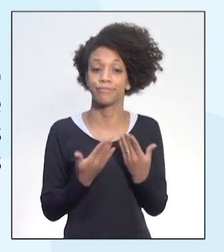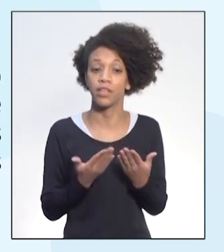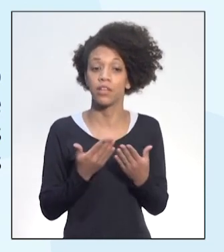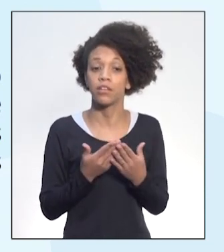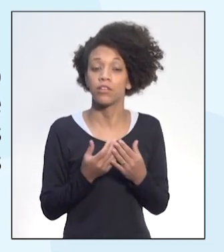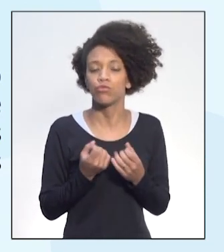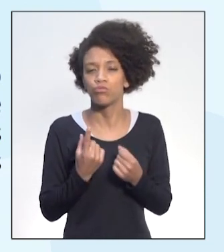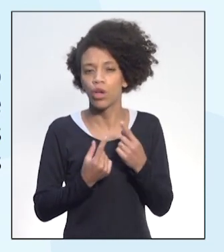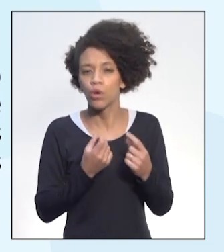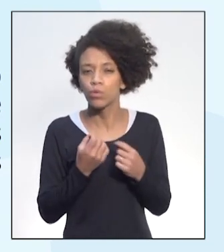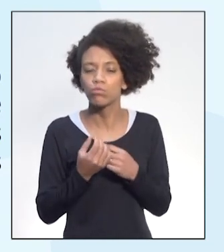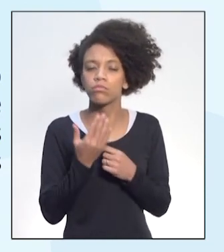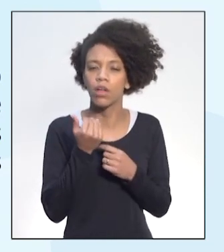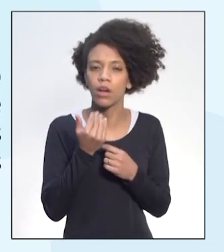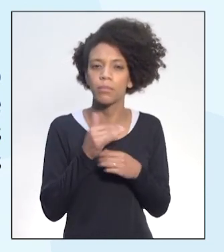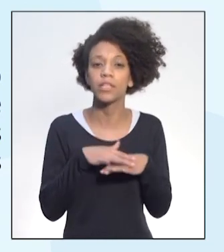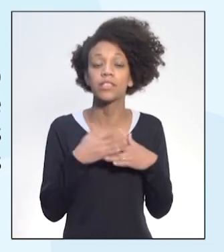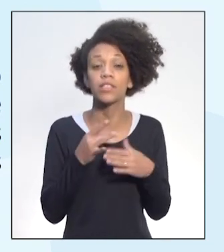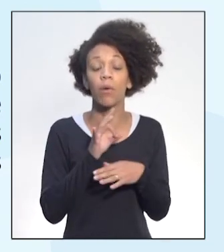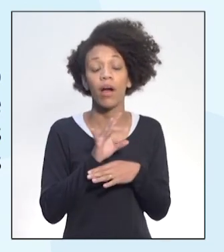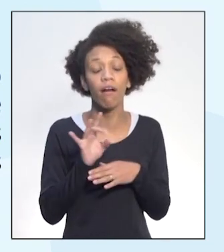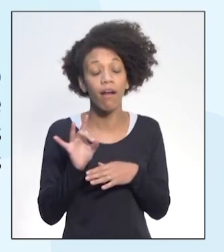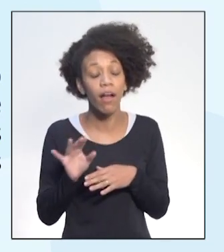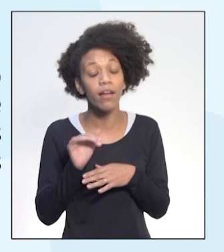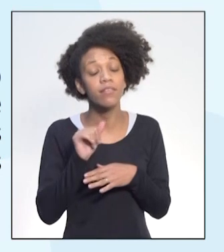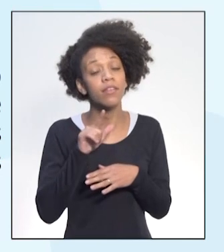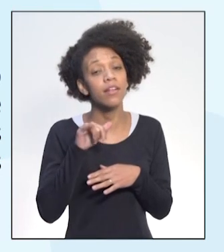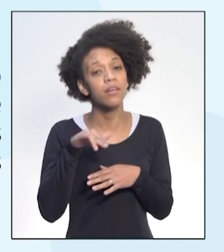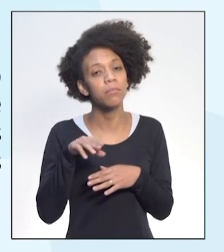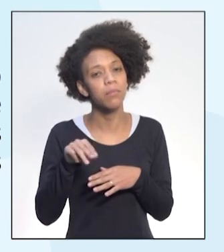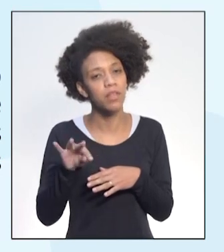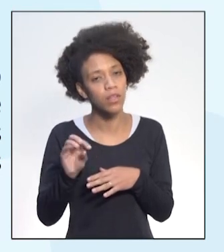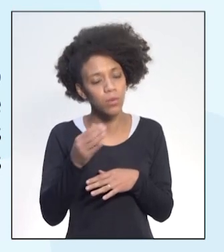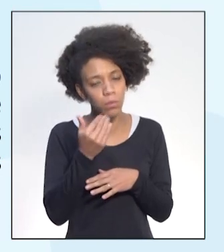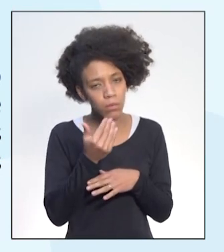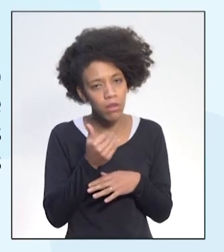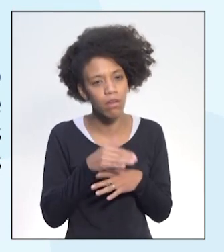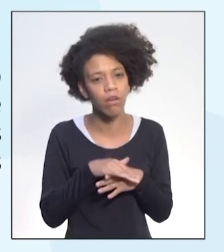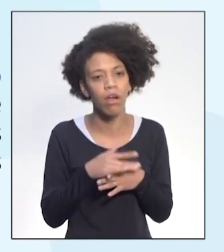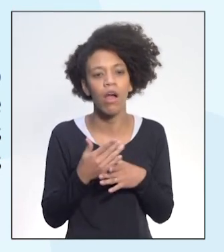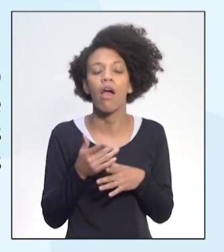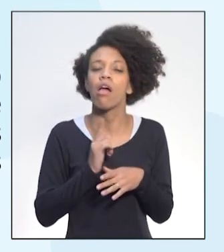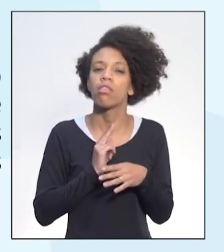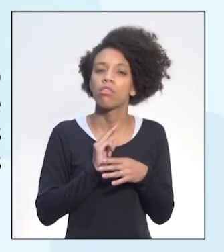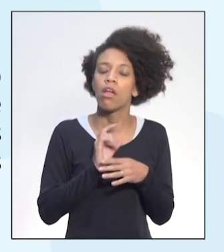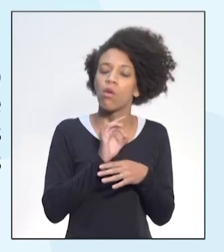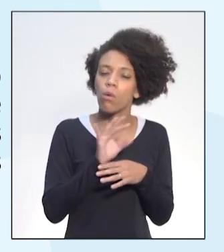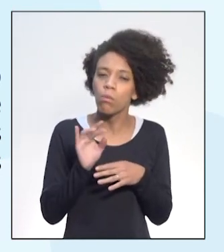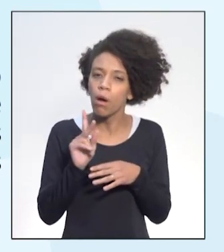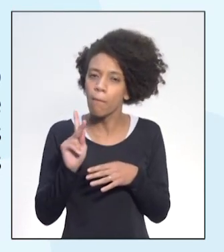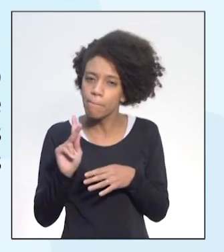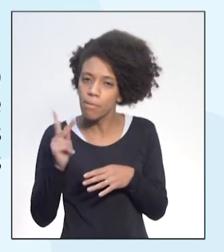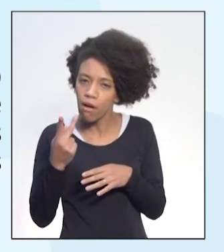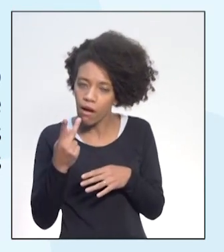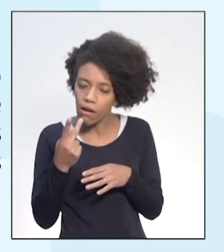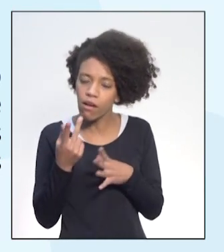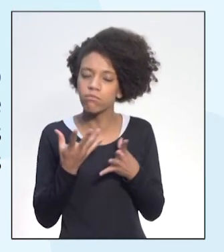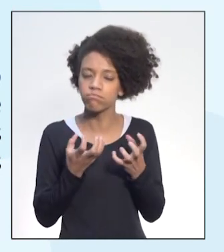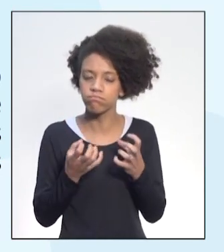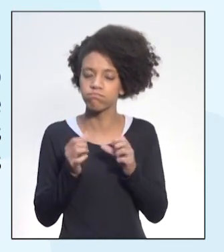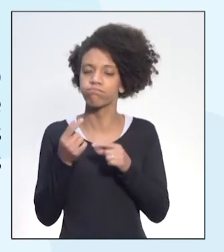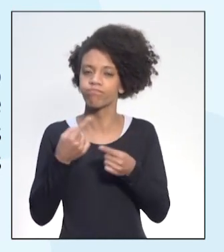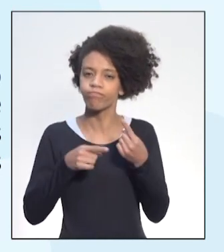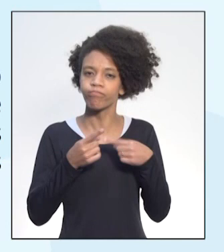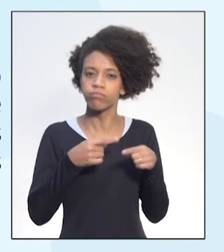de alguns alimentos. Então, cada alimento tem que ser produzido em um pH propício para a sua produção. Então, é